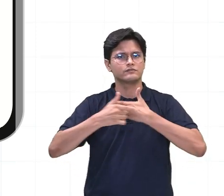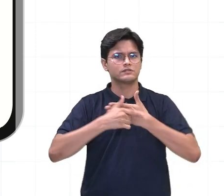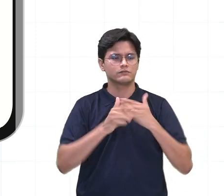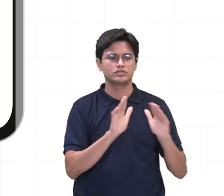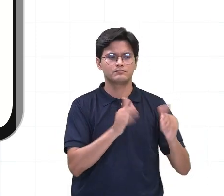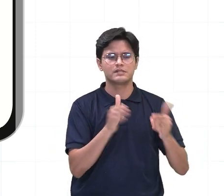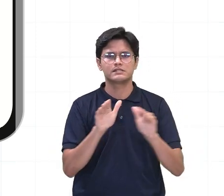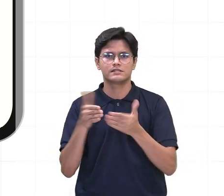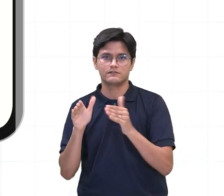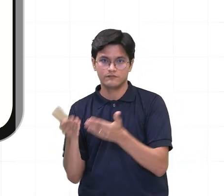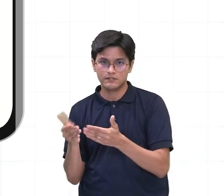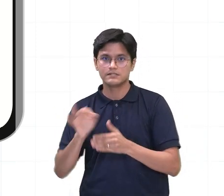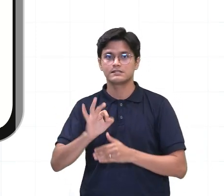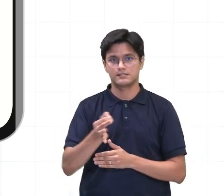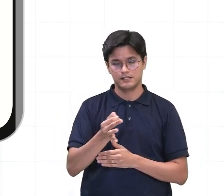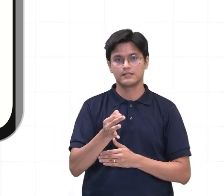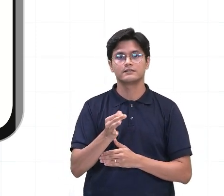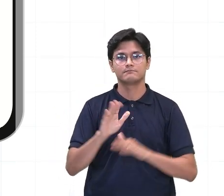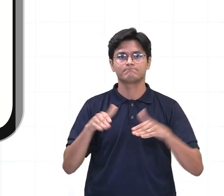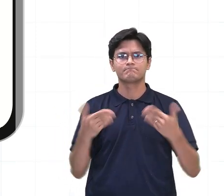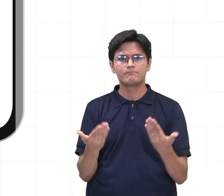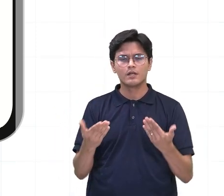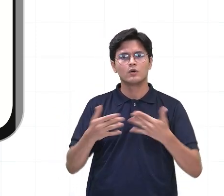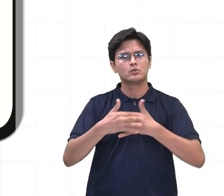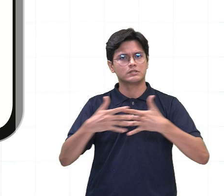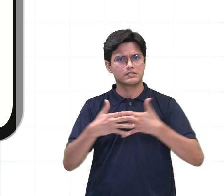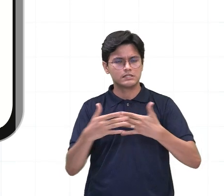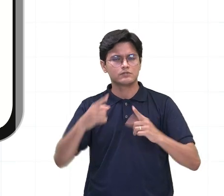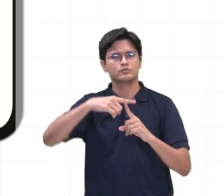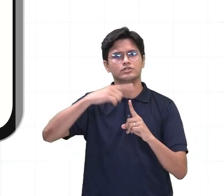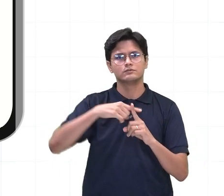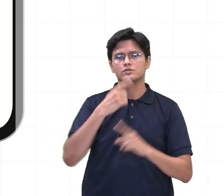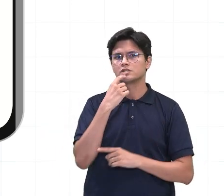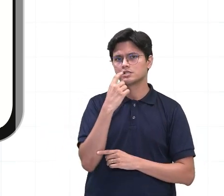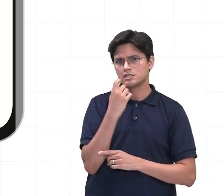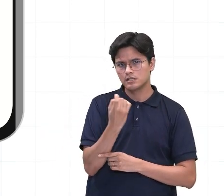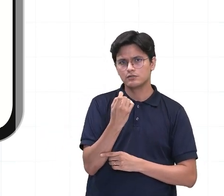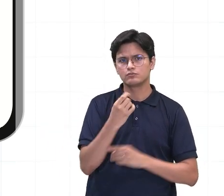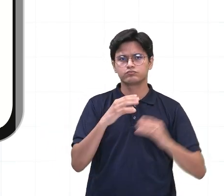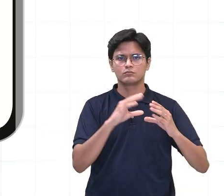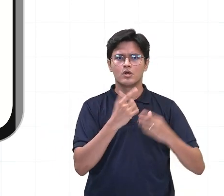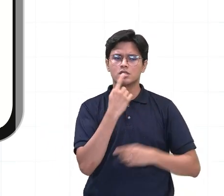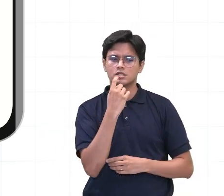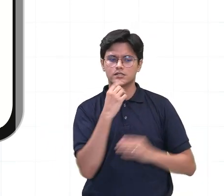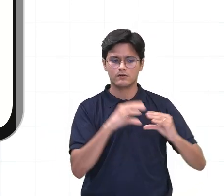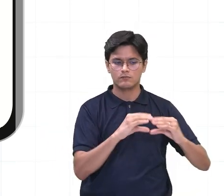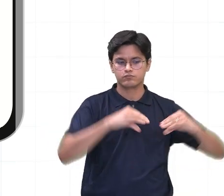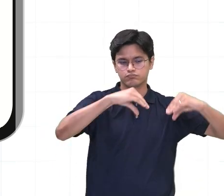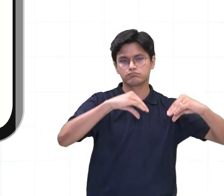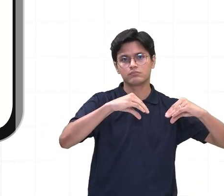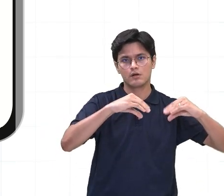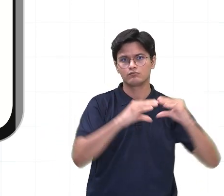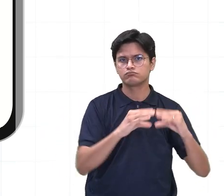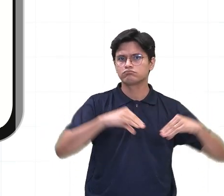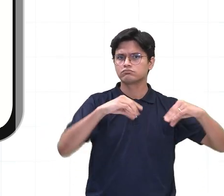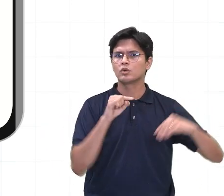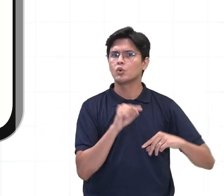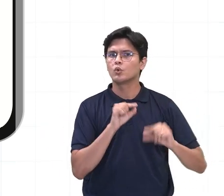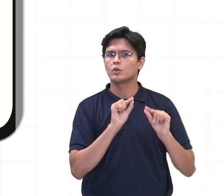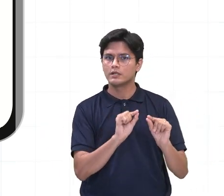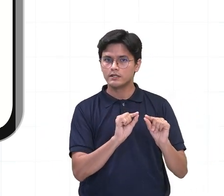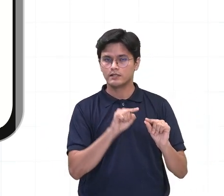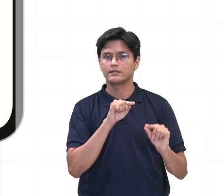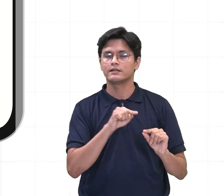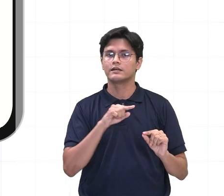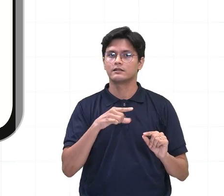por exemplo, do tecido sanguíneo, o que é aquela hemácia, né? Aquele glóbulo vermelho? O glóbulo vermelho ele vai transportar, por